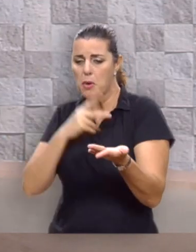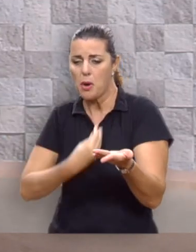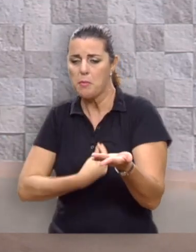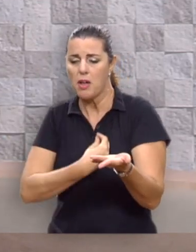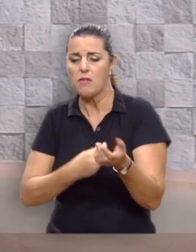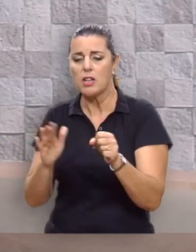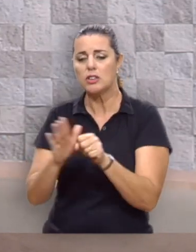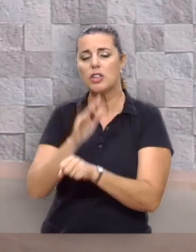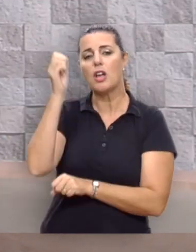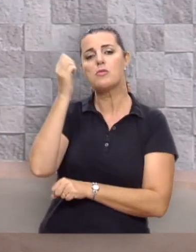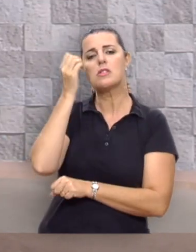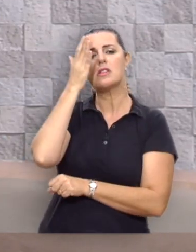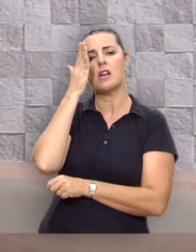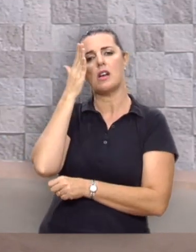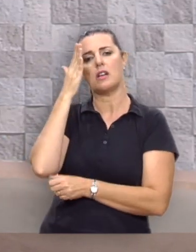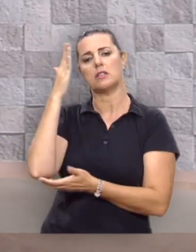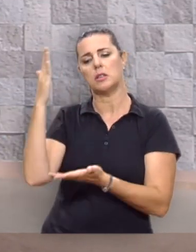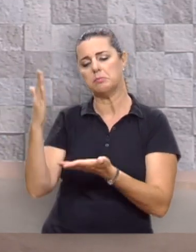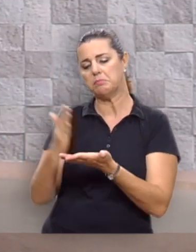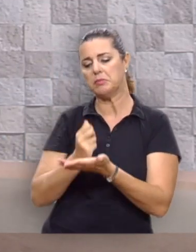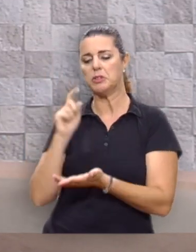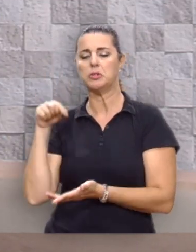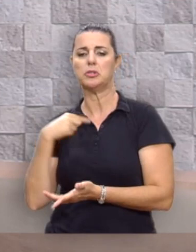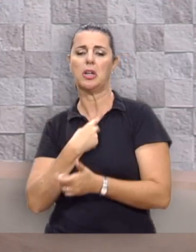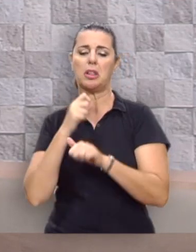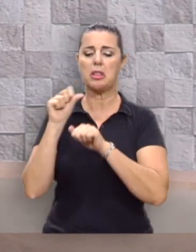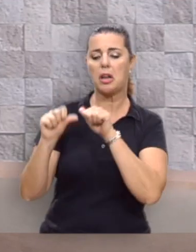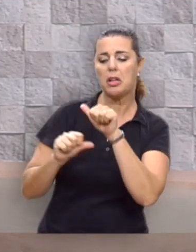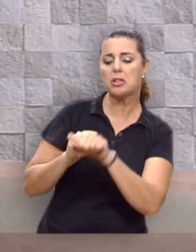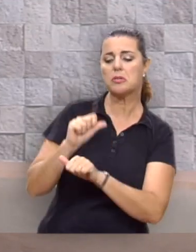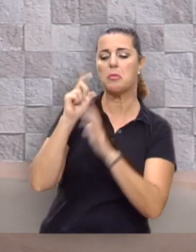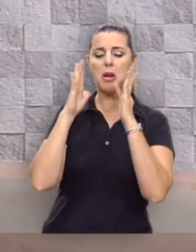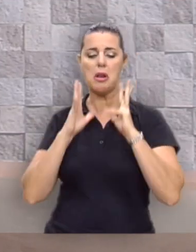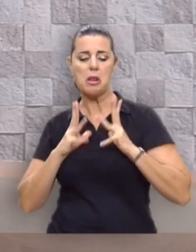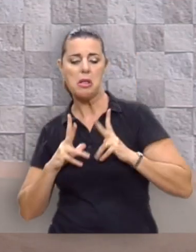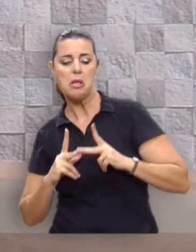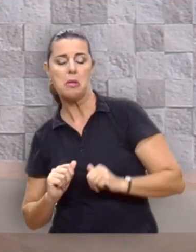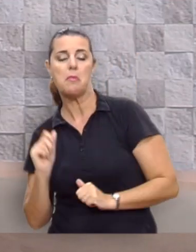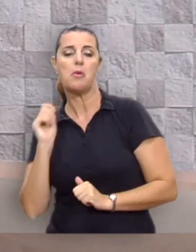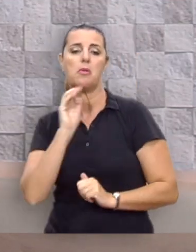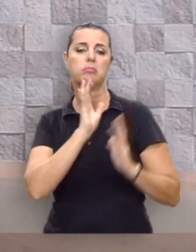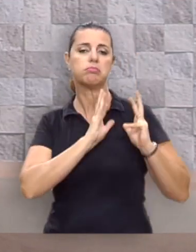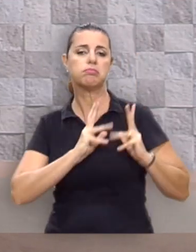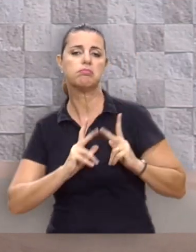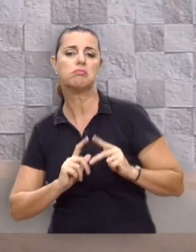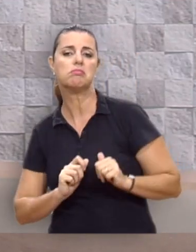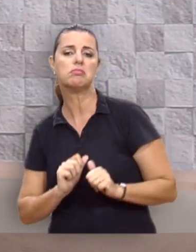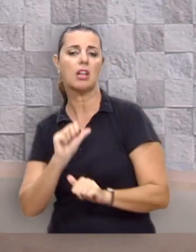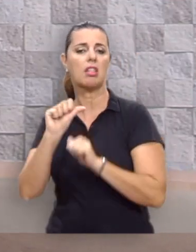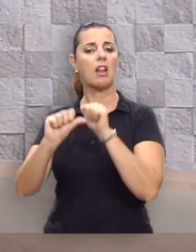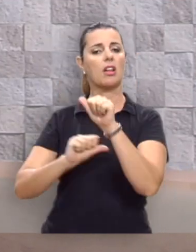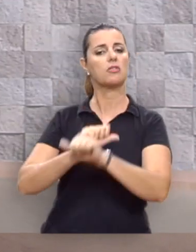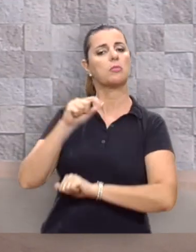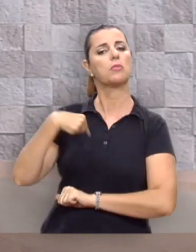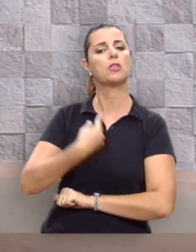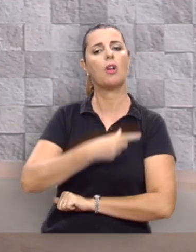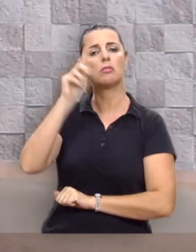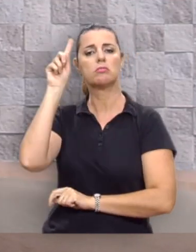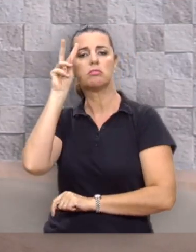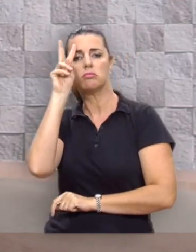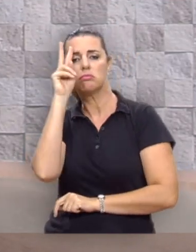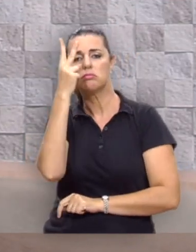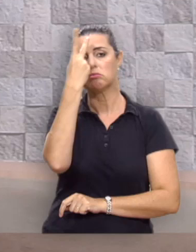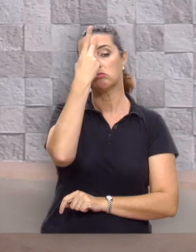de graça, nos apanhou, nos transformou, nos limpou, nos lavou, nos transformou e nos